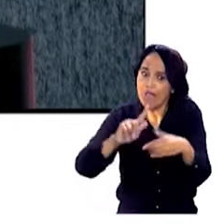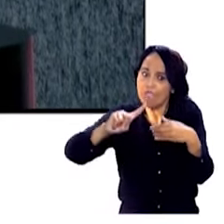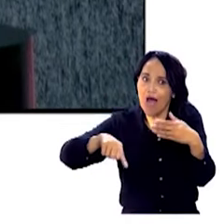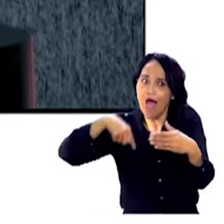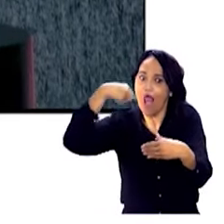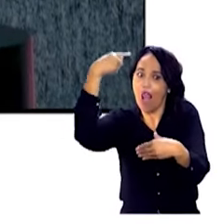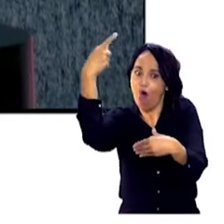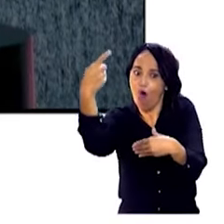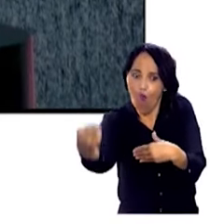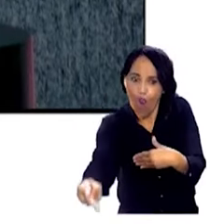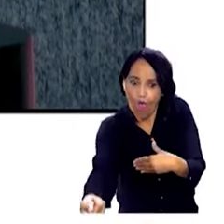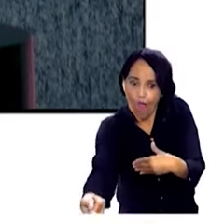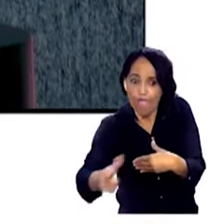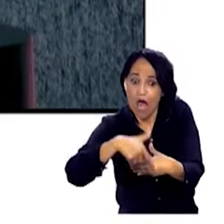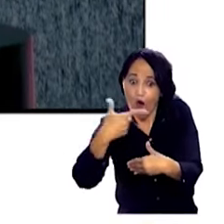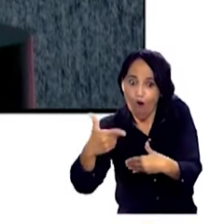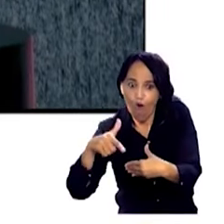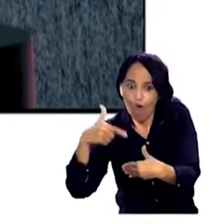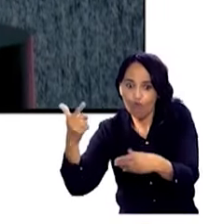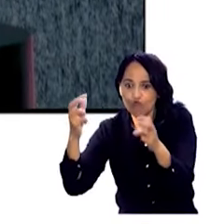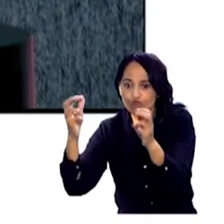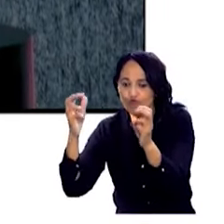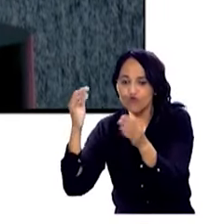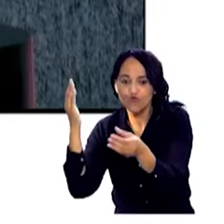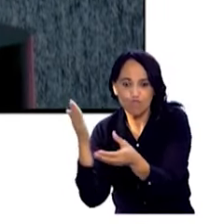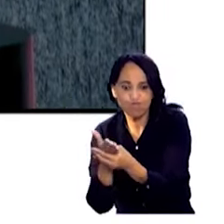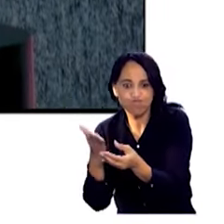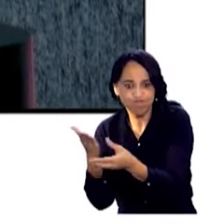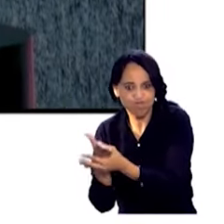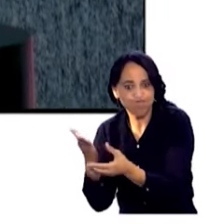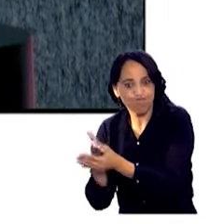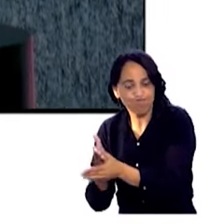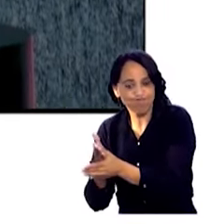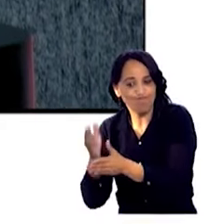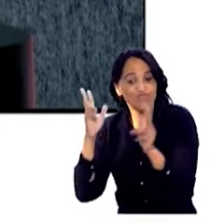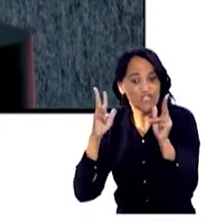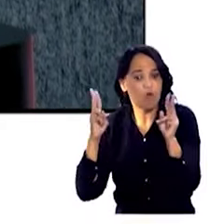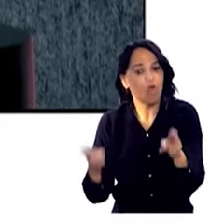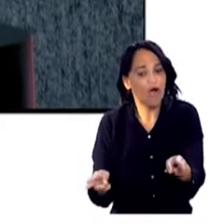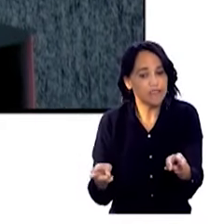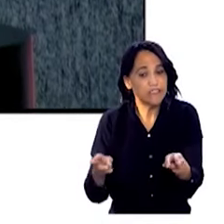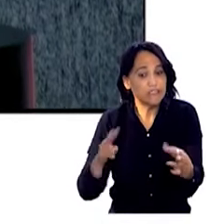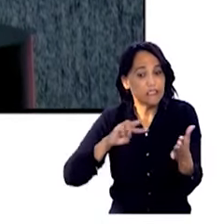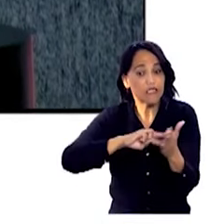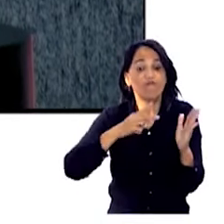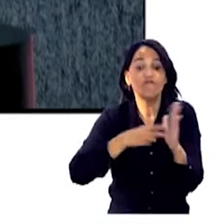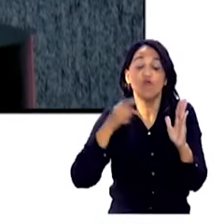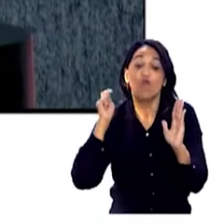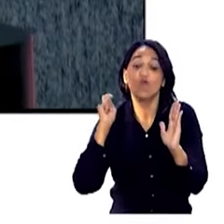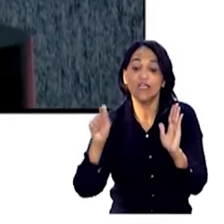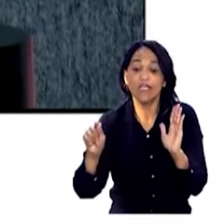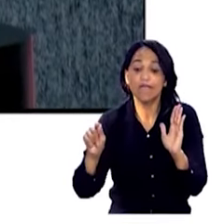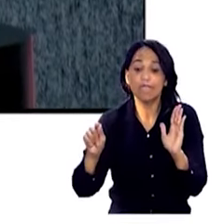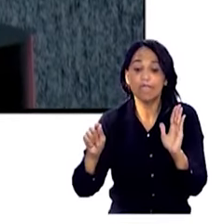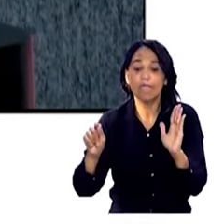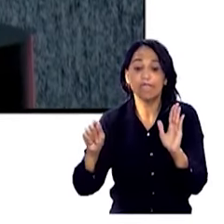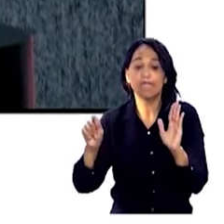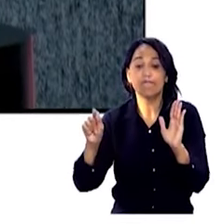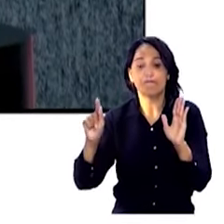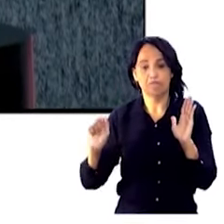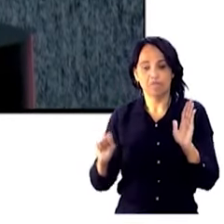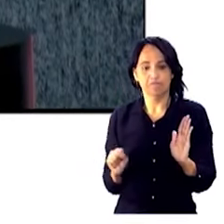isso significa o quê o que isso significa e eu gostaria aqui